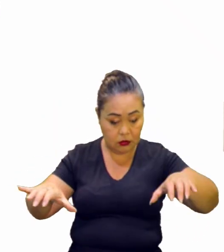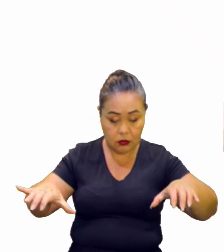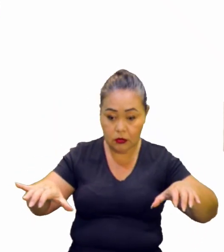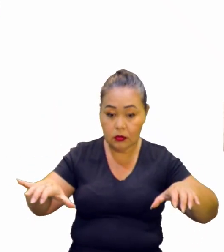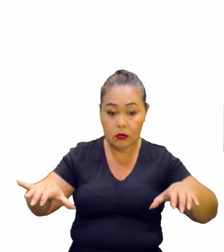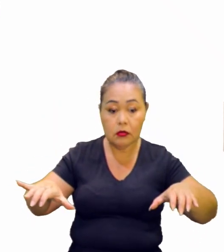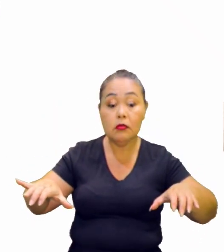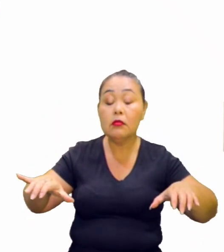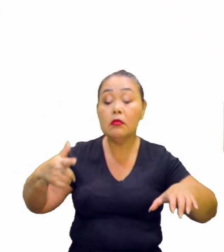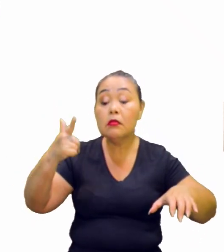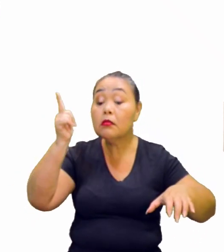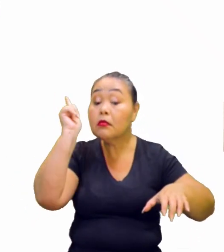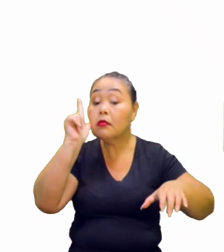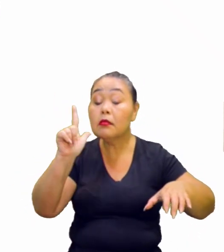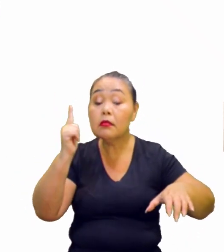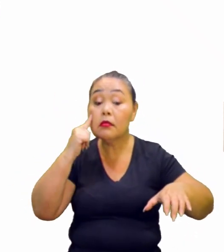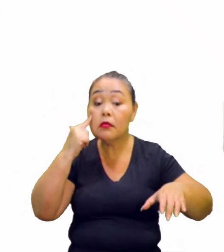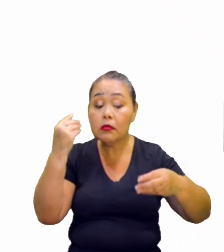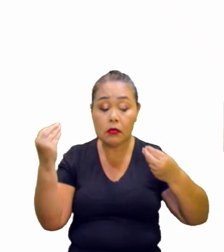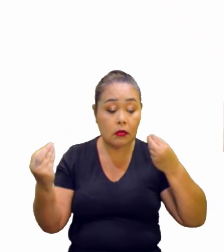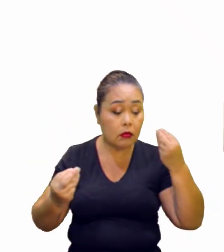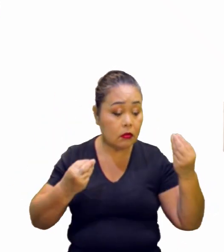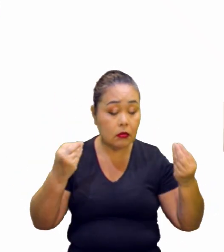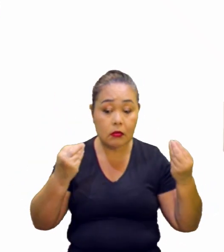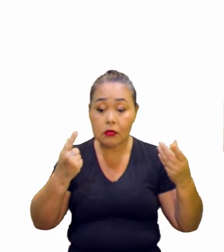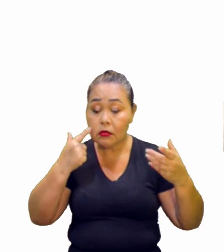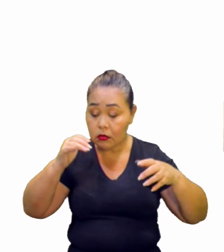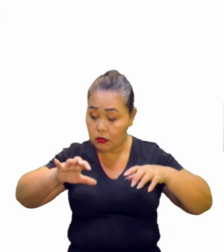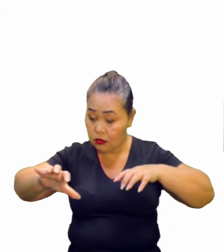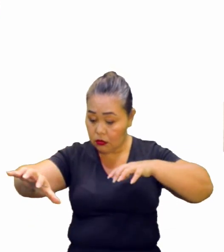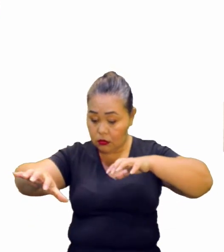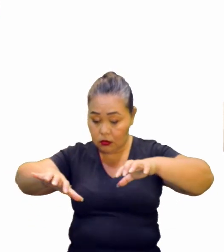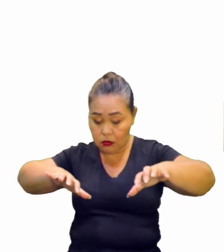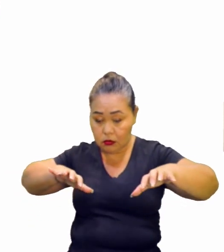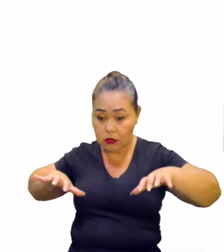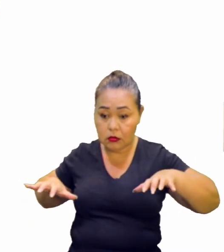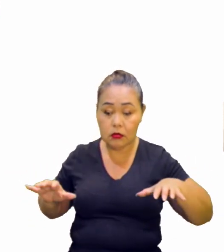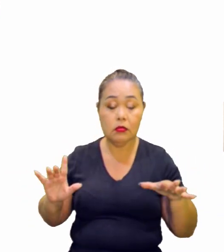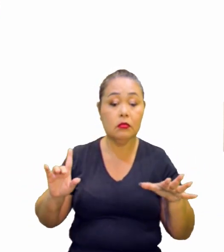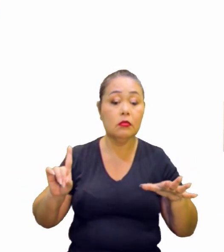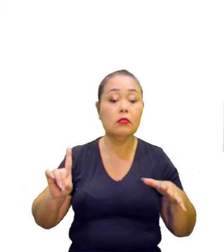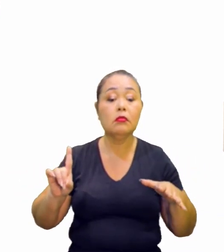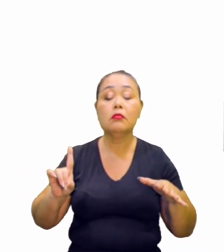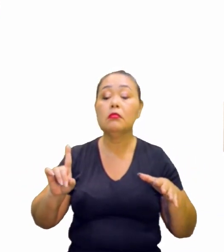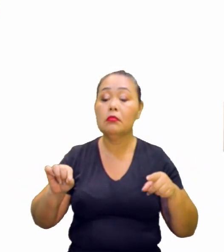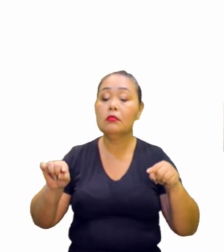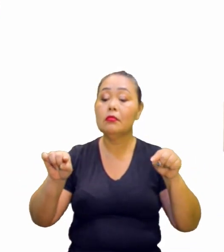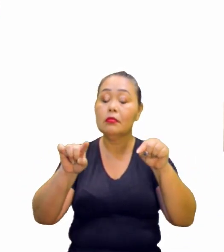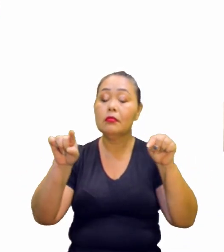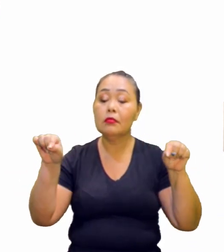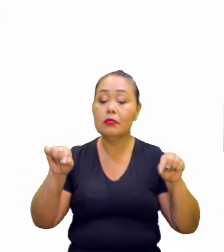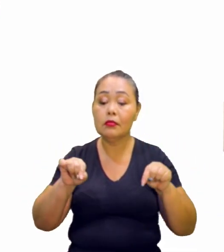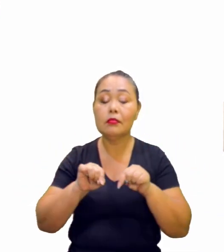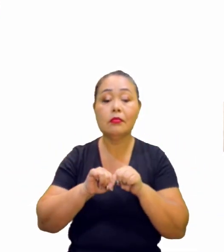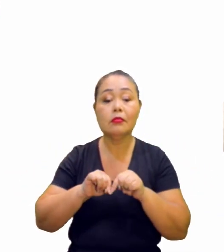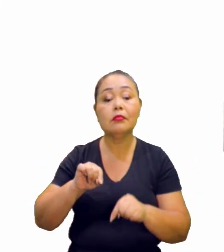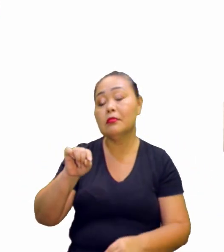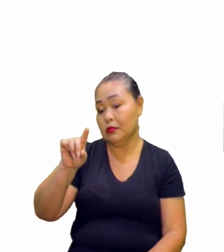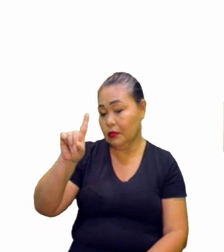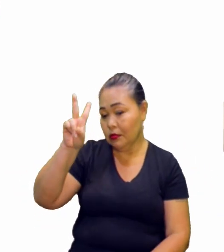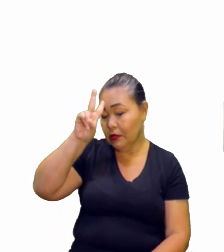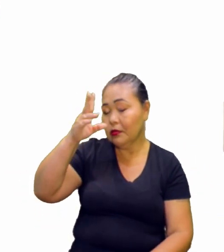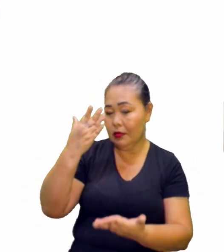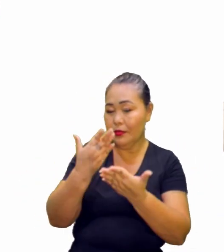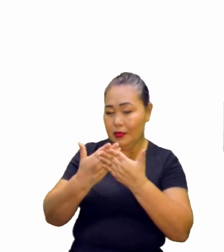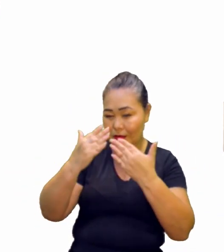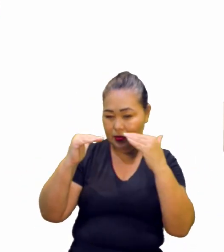ele vai considerar a forma como estão dispostas as espécies no campo. Lembra que a gente teve uma aula aí de